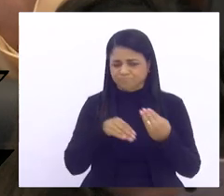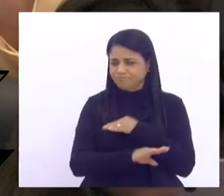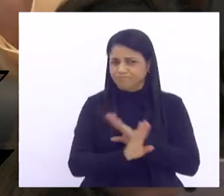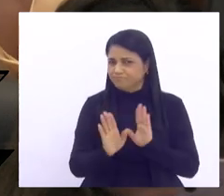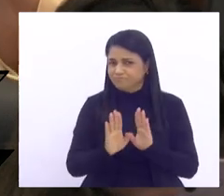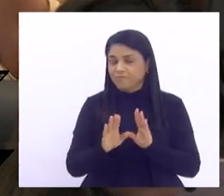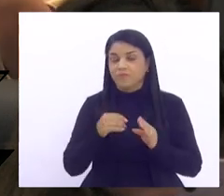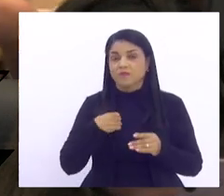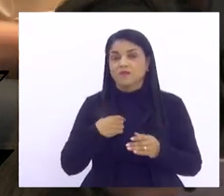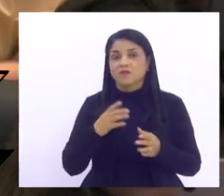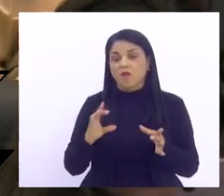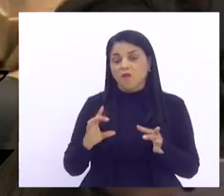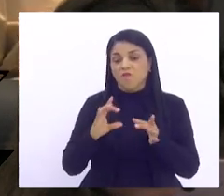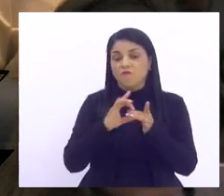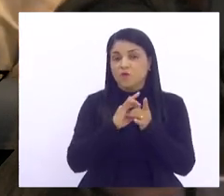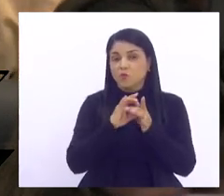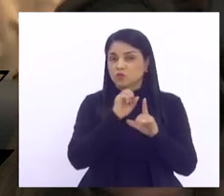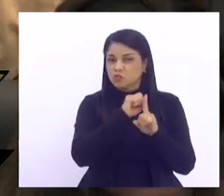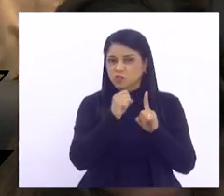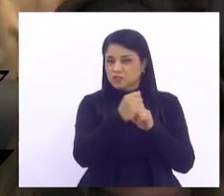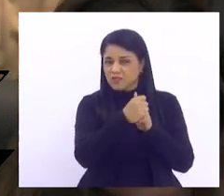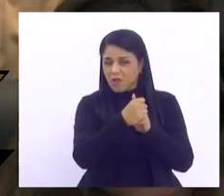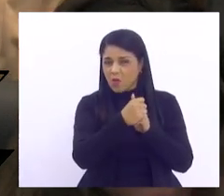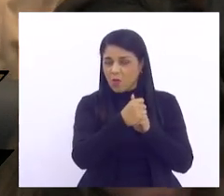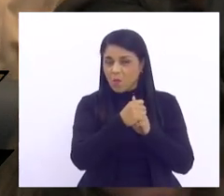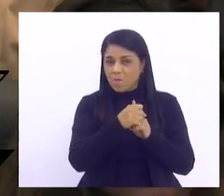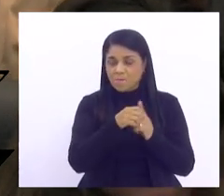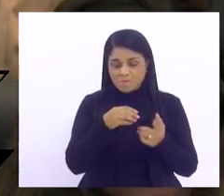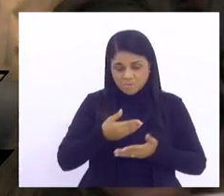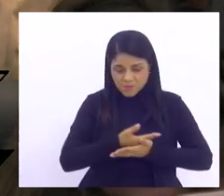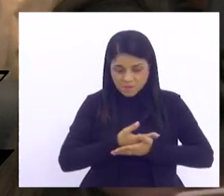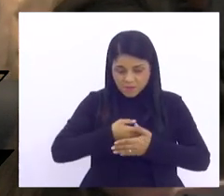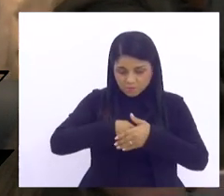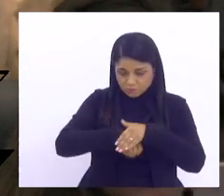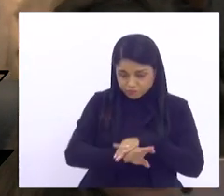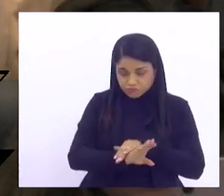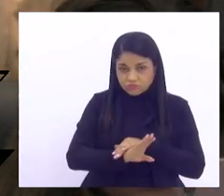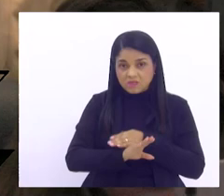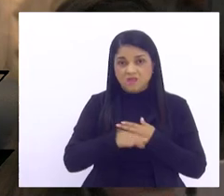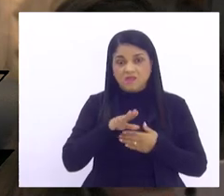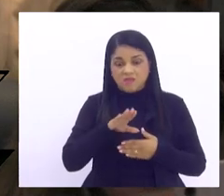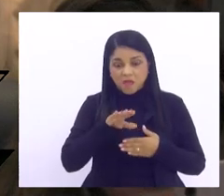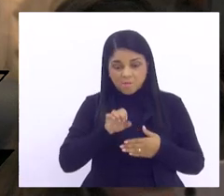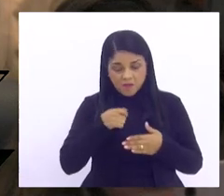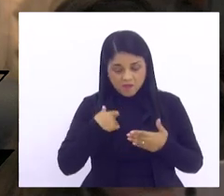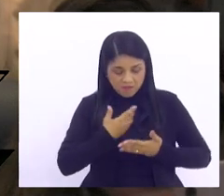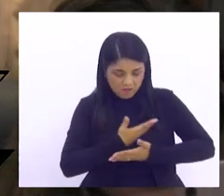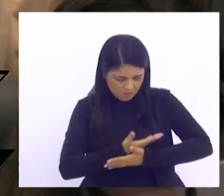existe um vínculo social entre o bebê que nasceu e a comunidade humana que o recebe,